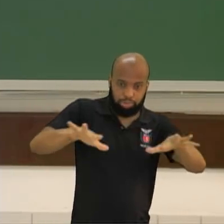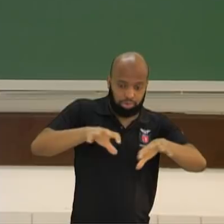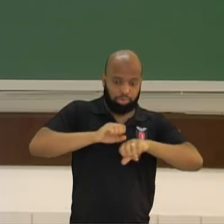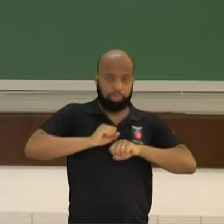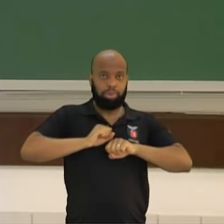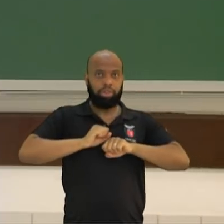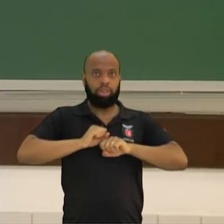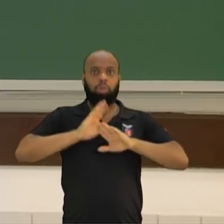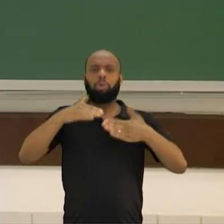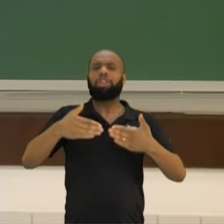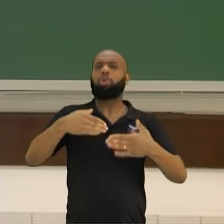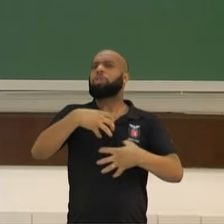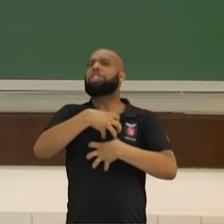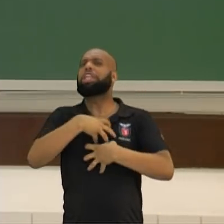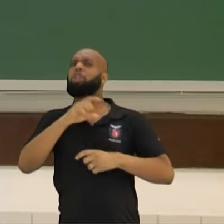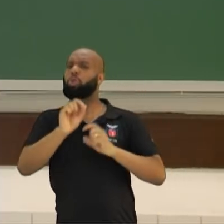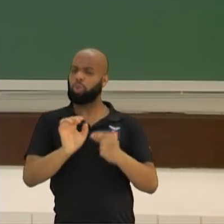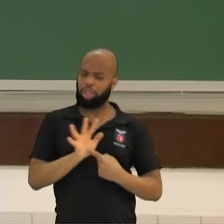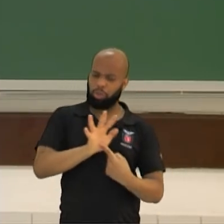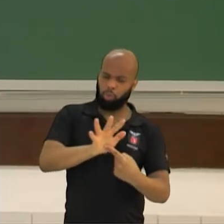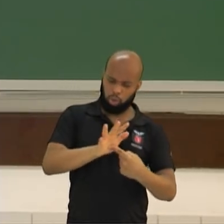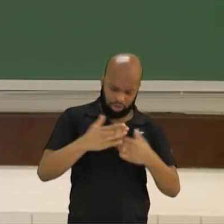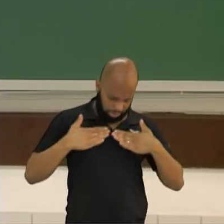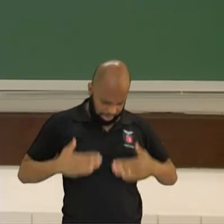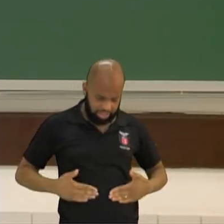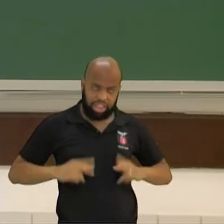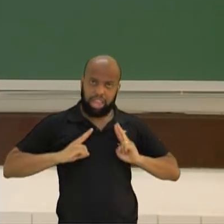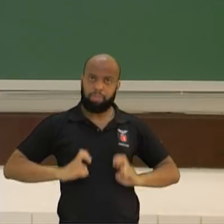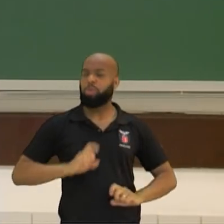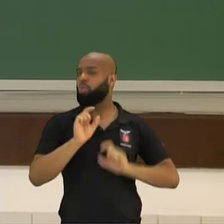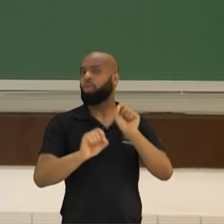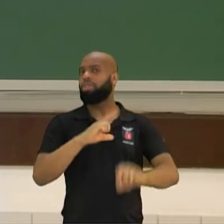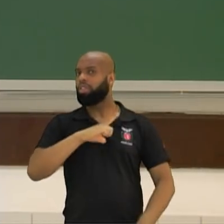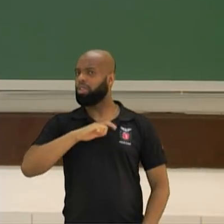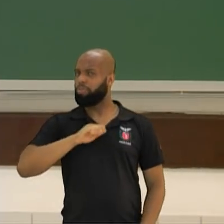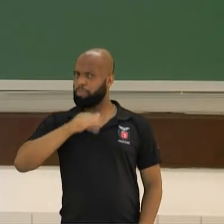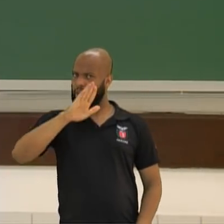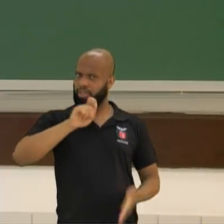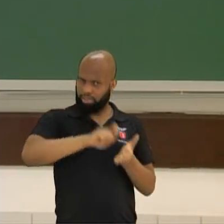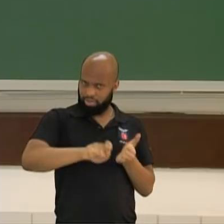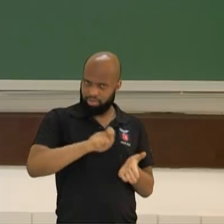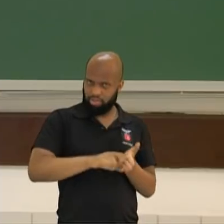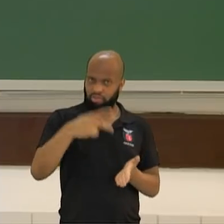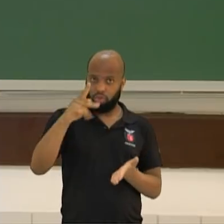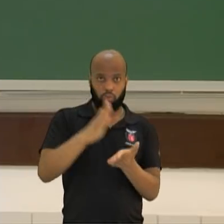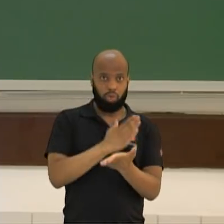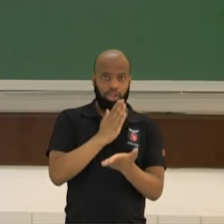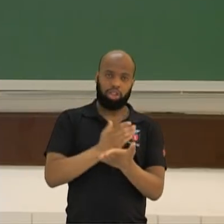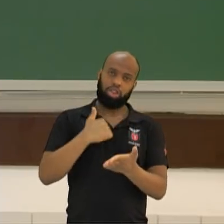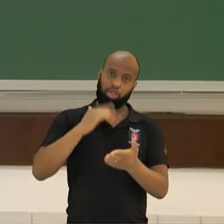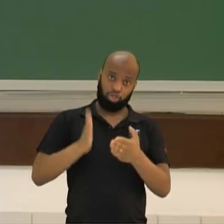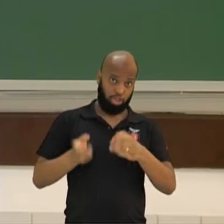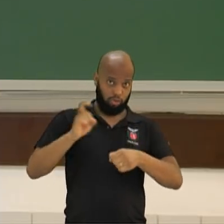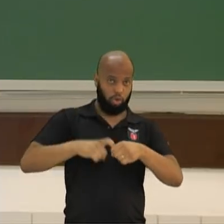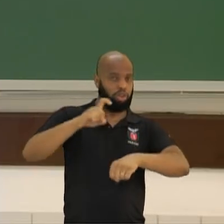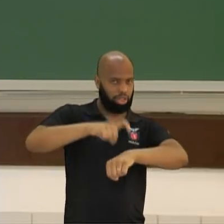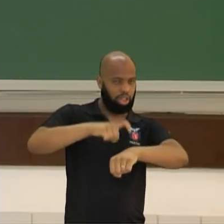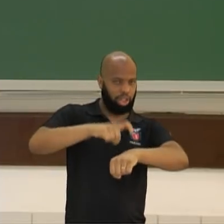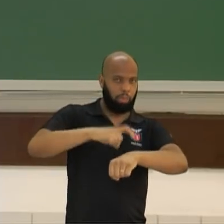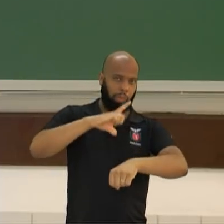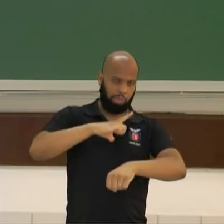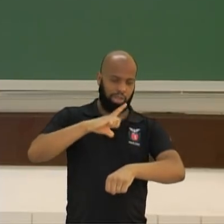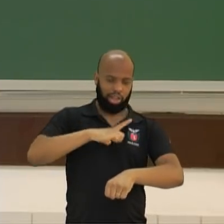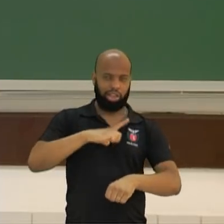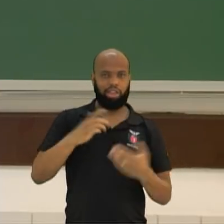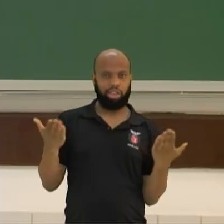transmissível, geralmente, né, quais são os sinais mais comuns que ela vai perceber? Então anota aí, vou te dar um tempinho e nós